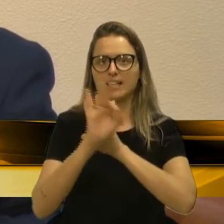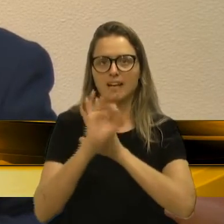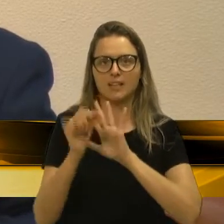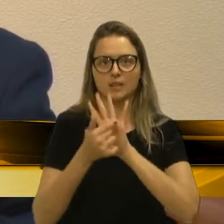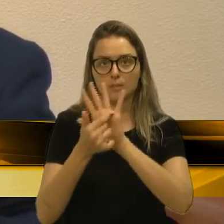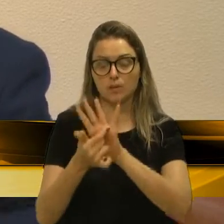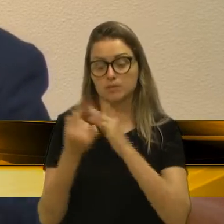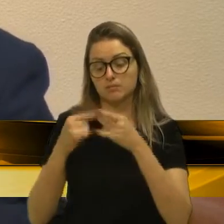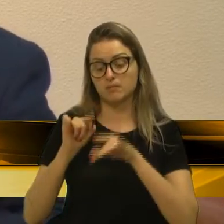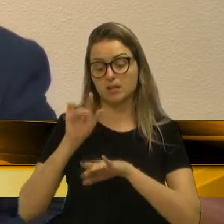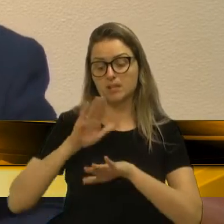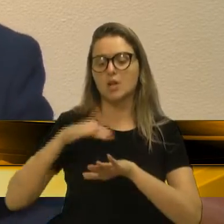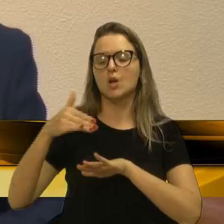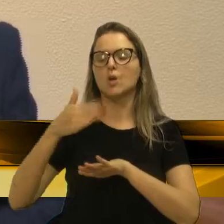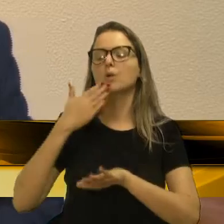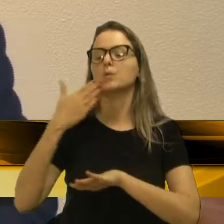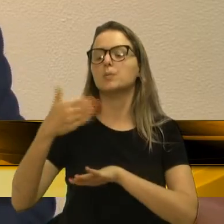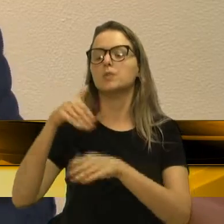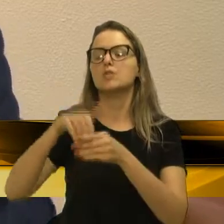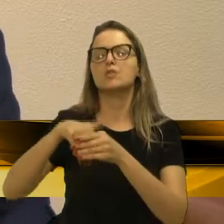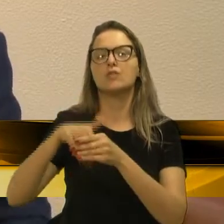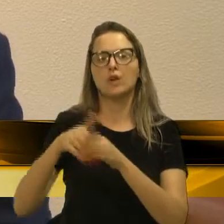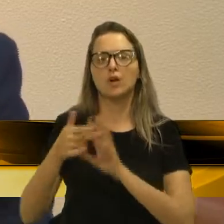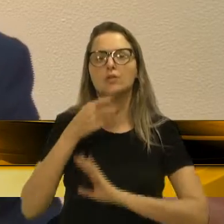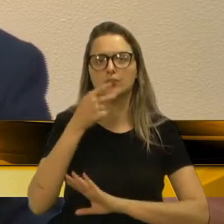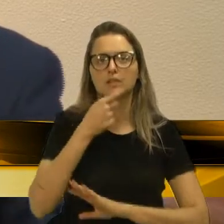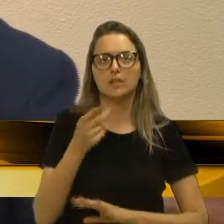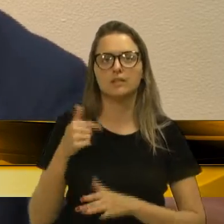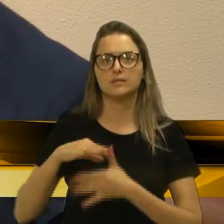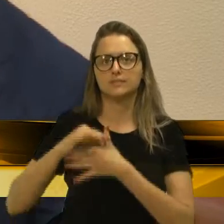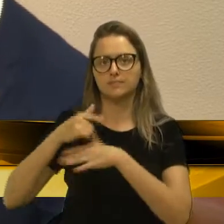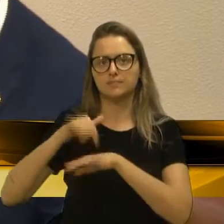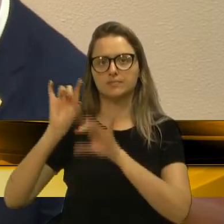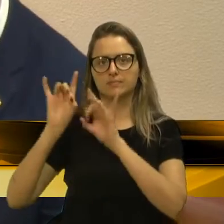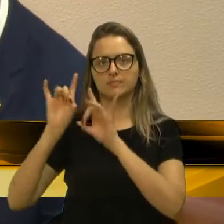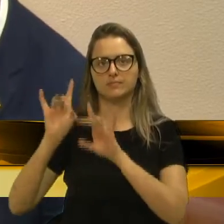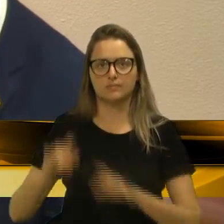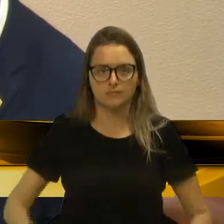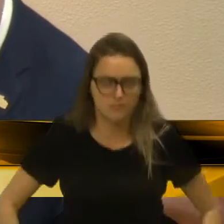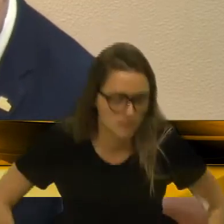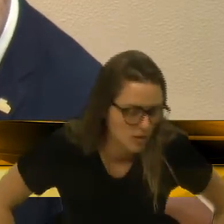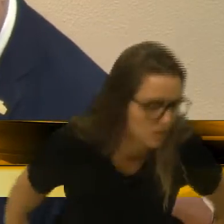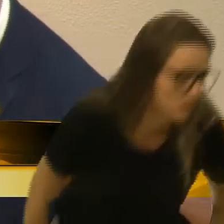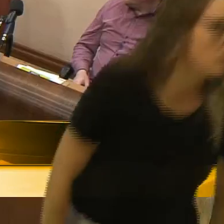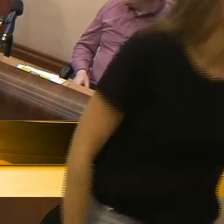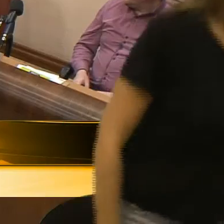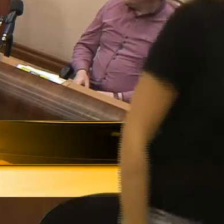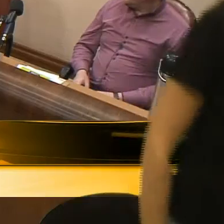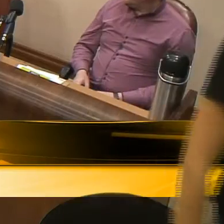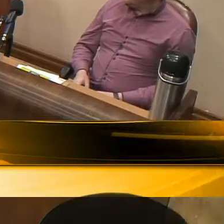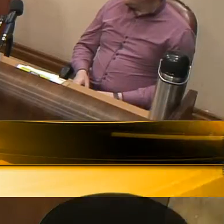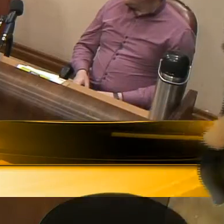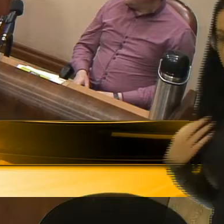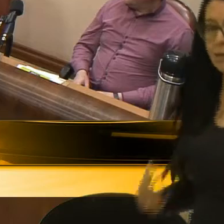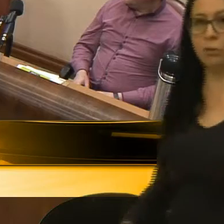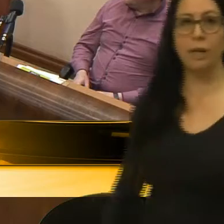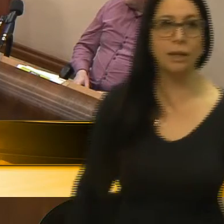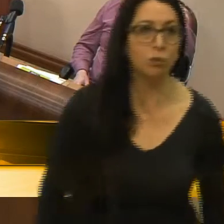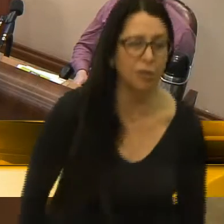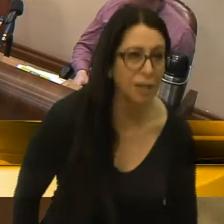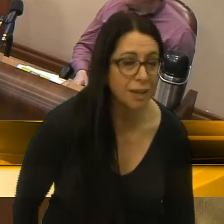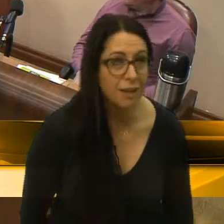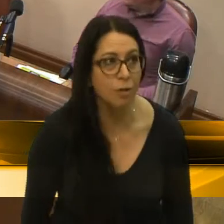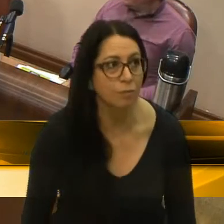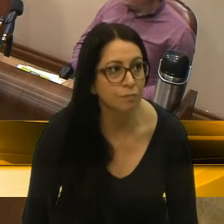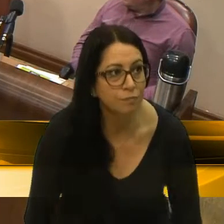campanha. Peço uma declaração de líder, senhora presidente. Uma declaração de líder, bancada do